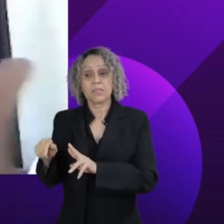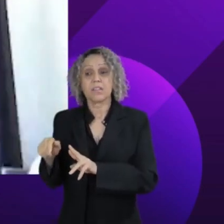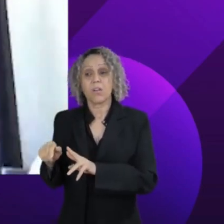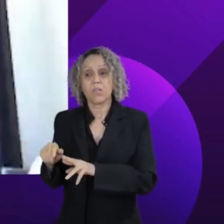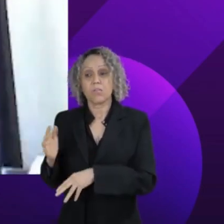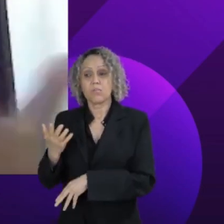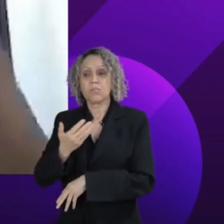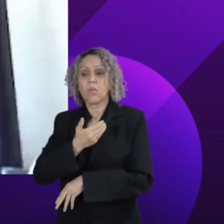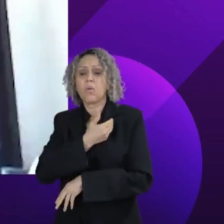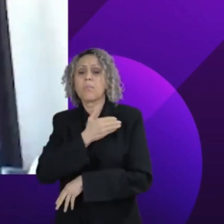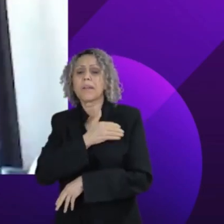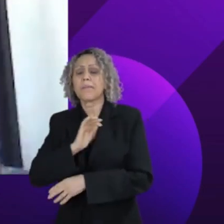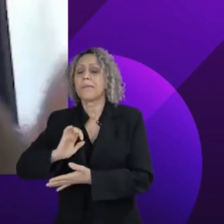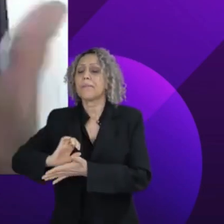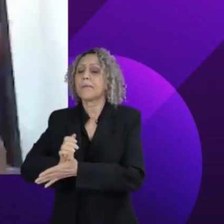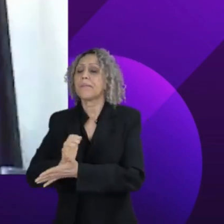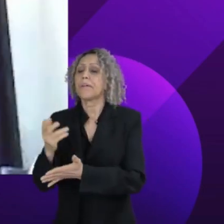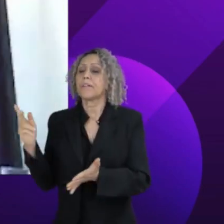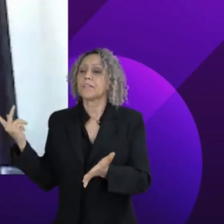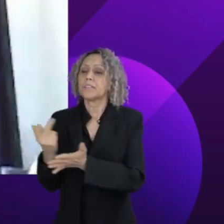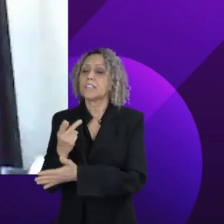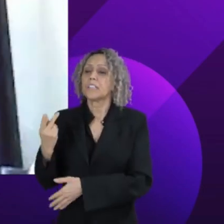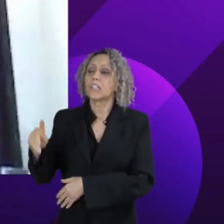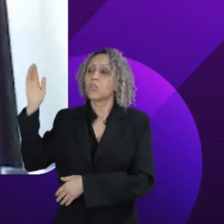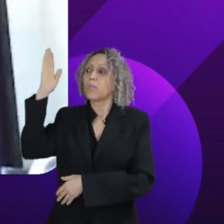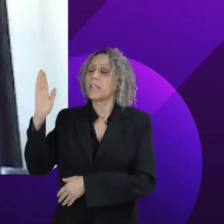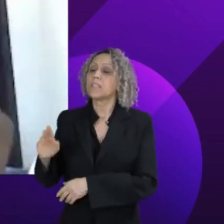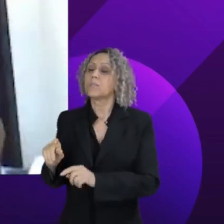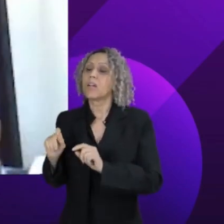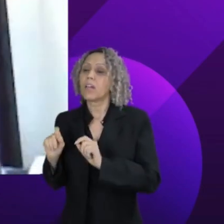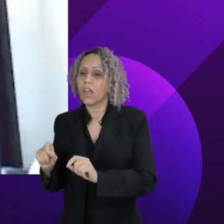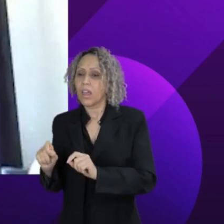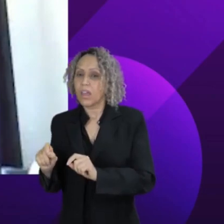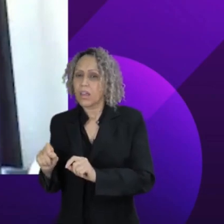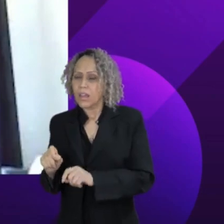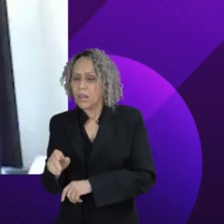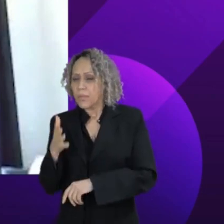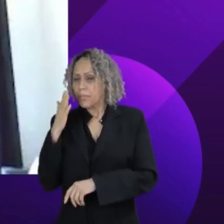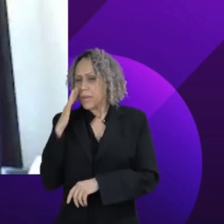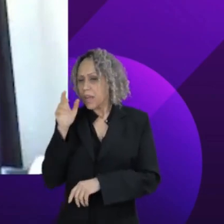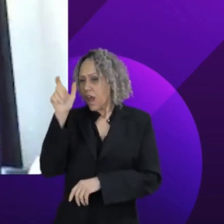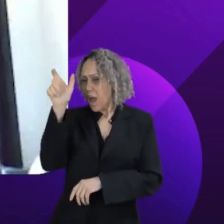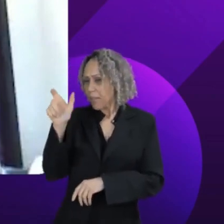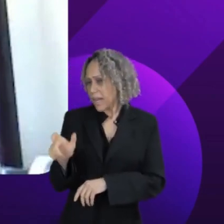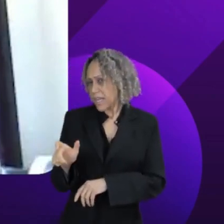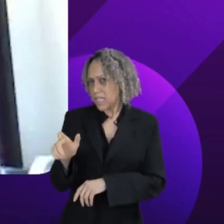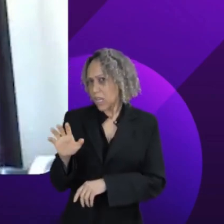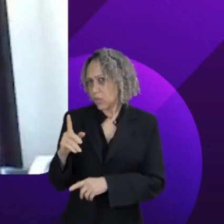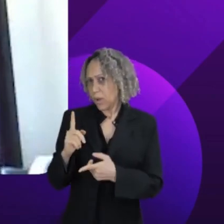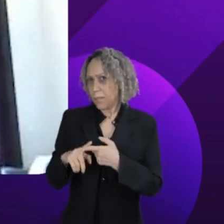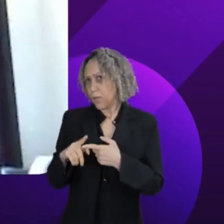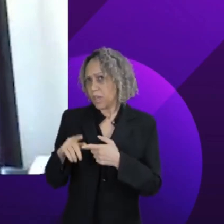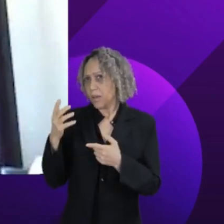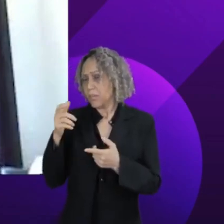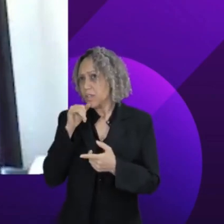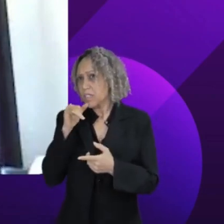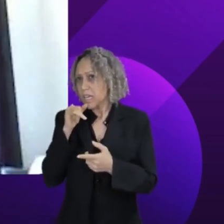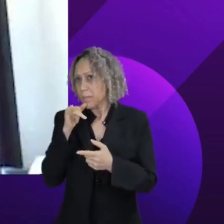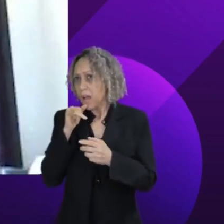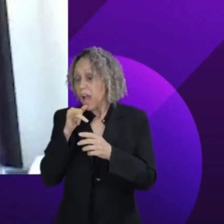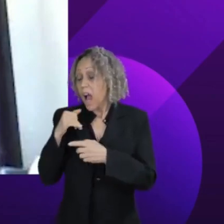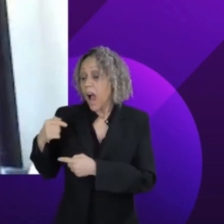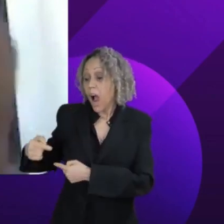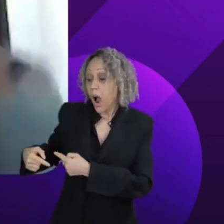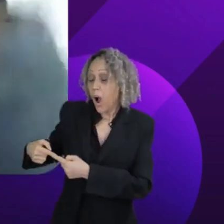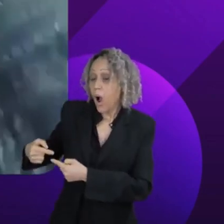discriminação no Brasil, ele se dá pela aparência, pelo fenótipo da pessoa, pela cor